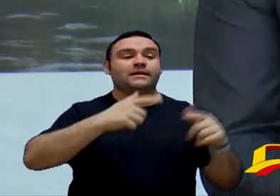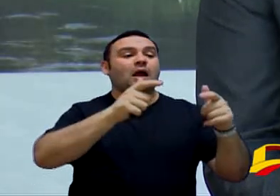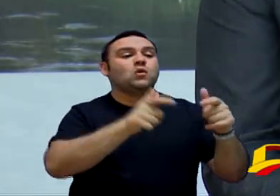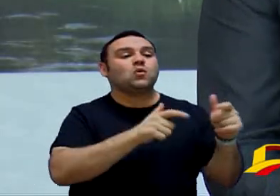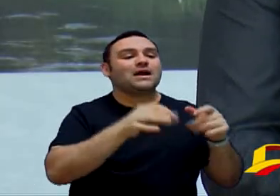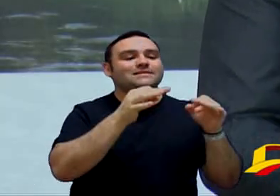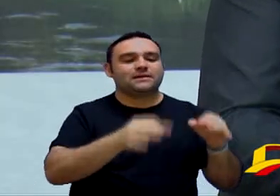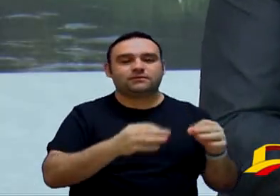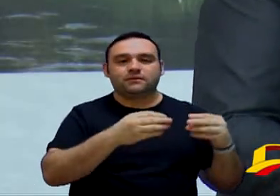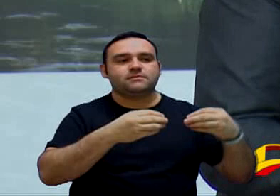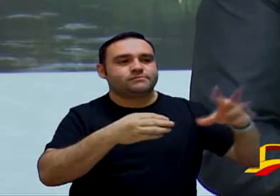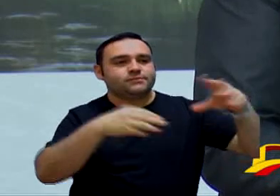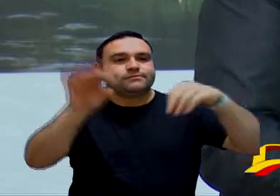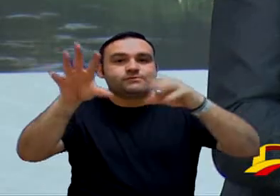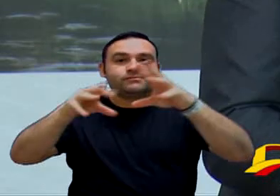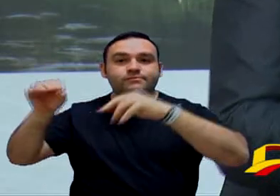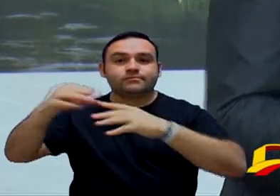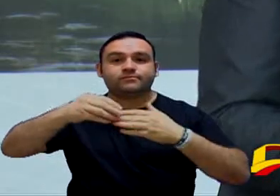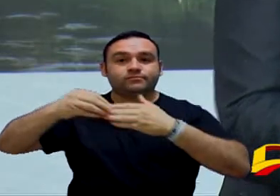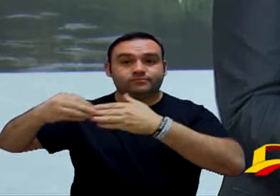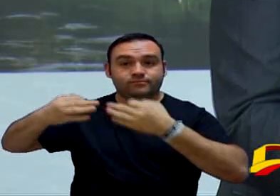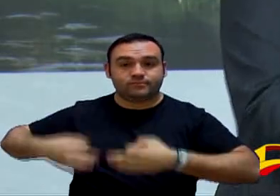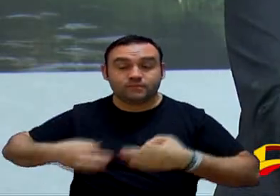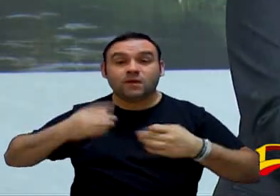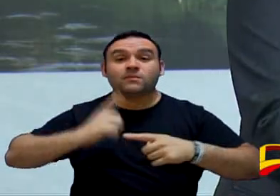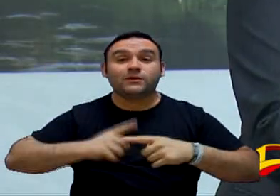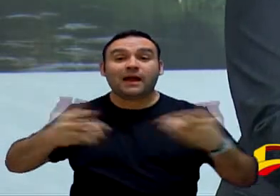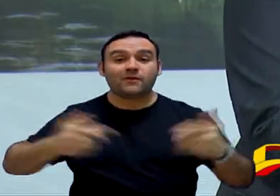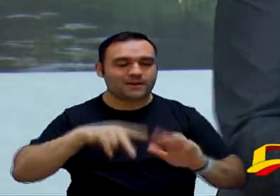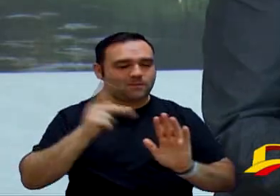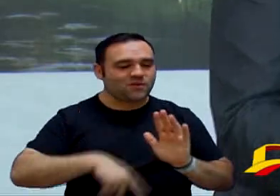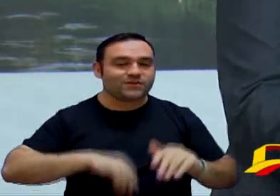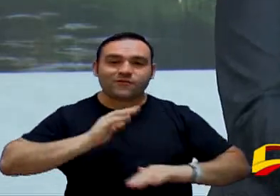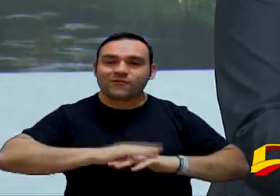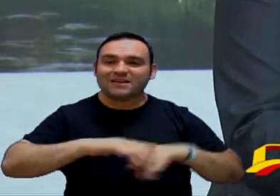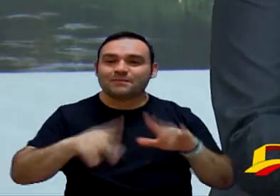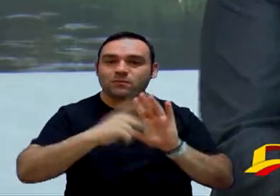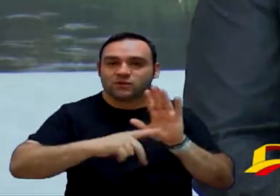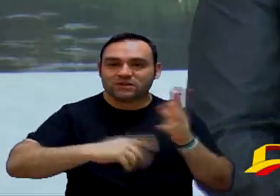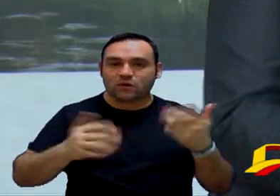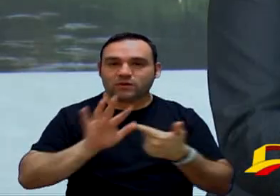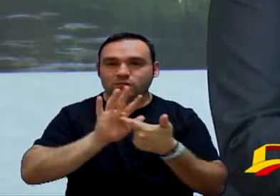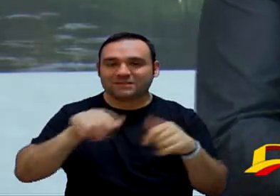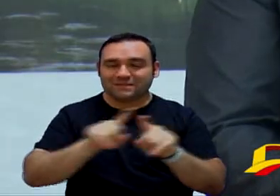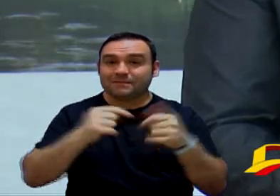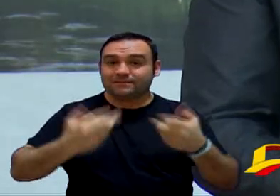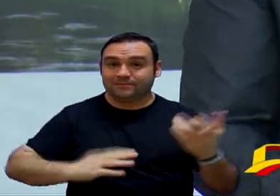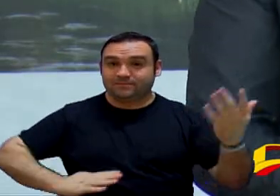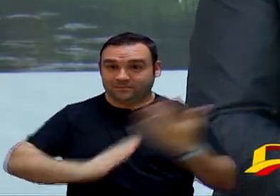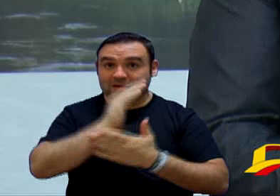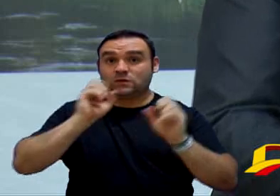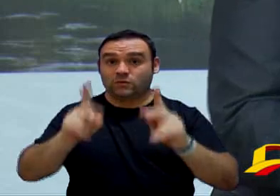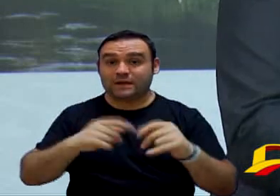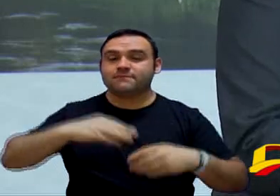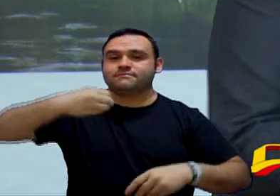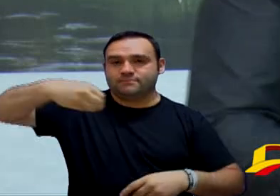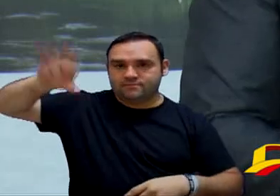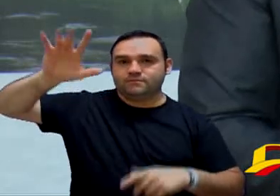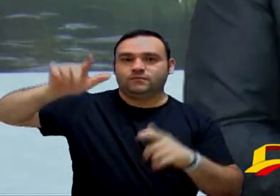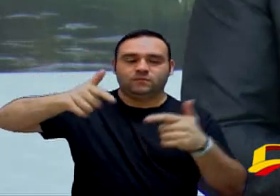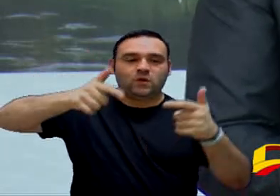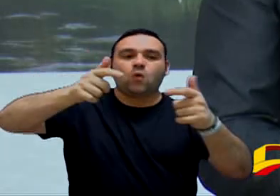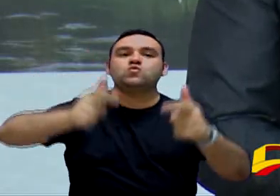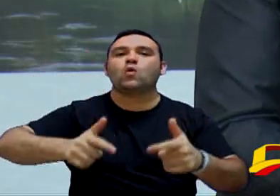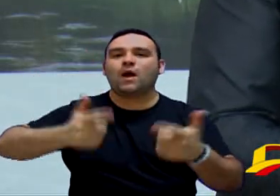os locais necessários então no momento que acontece quando a gente faz esse projeto e esse projeto apresentado e é aprovado ele vai para o local